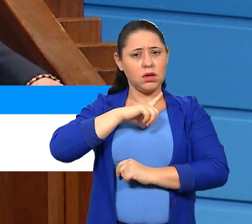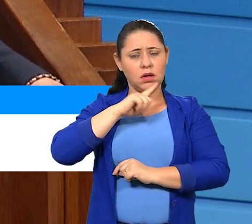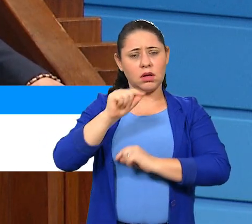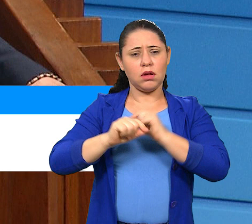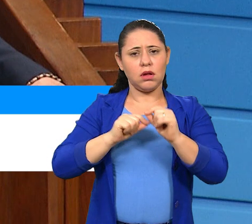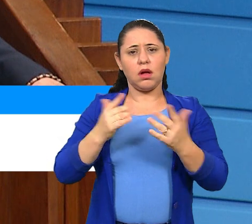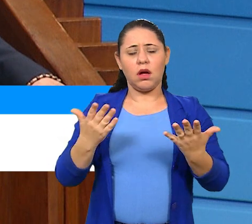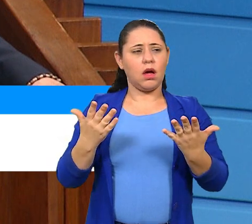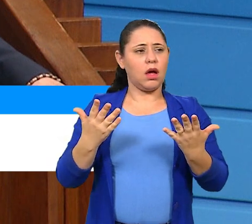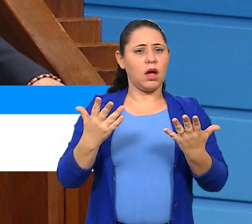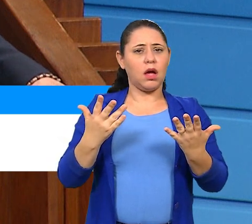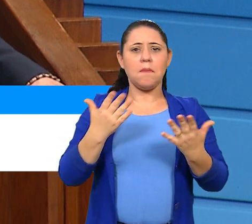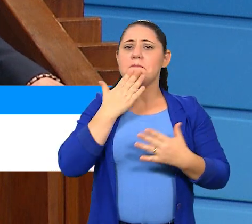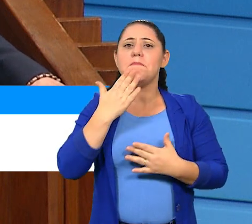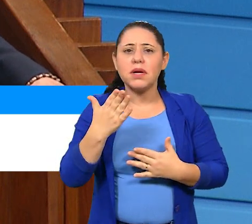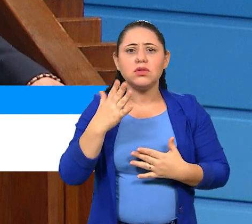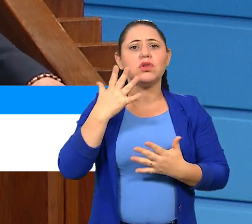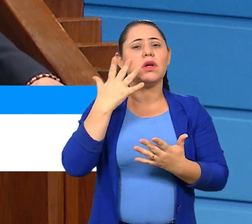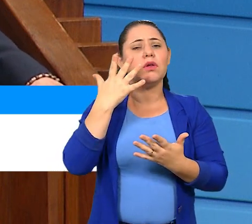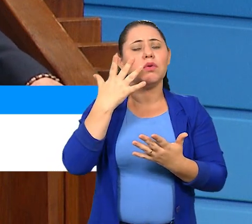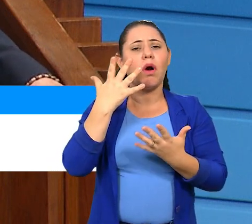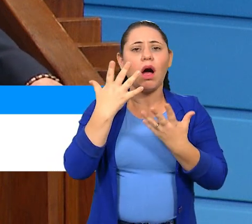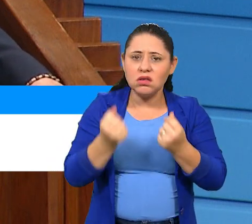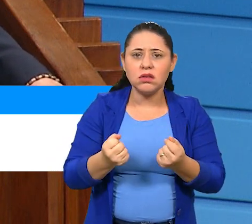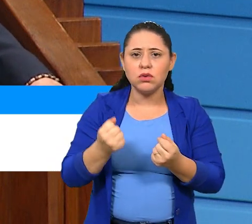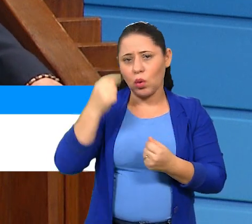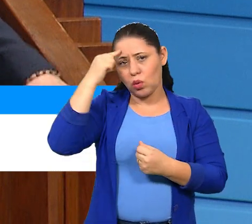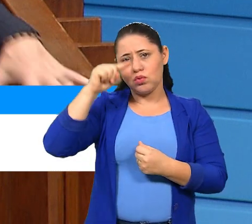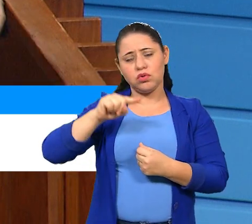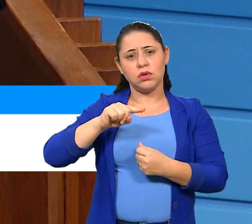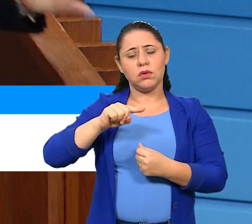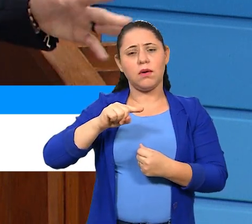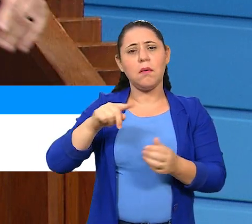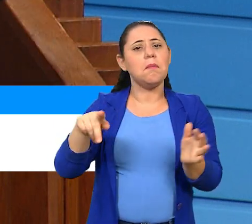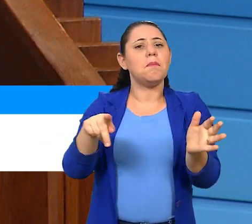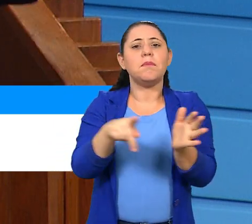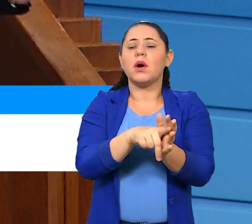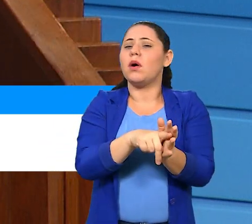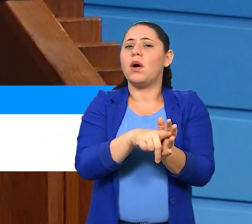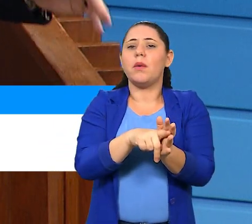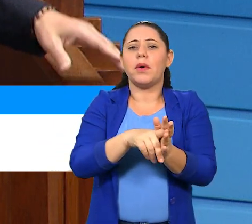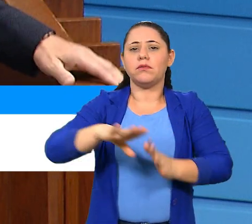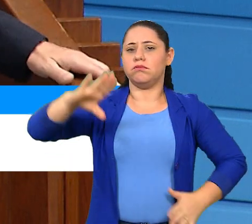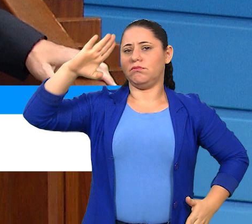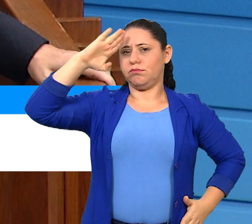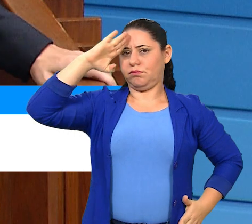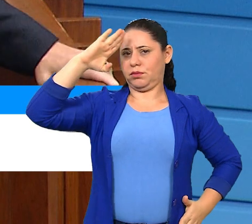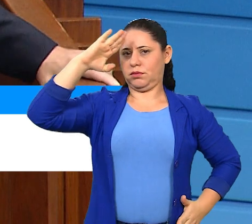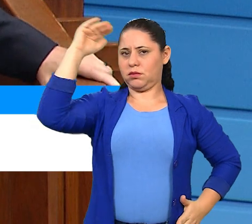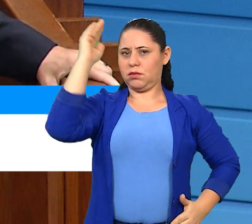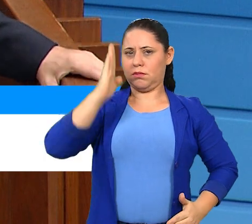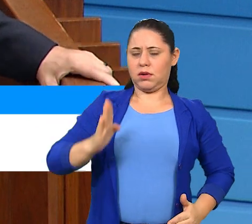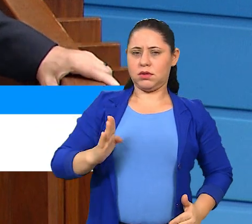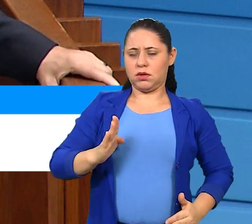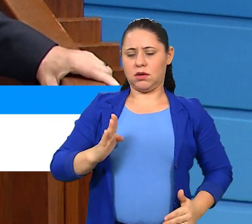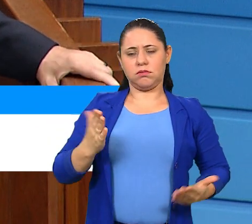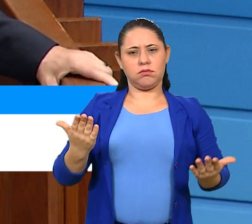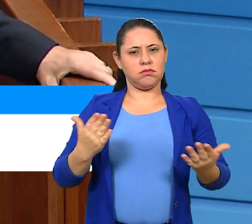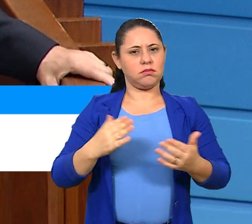de que eles vão ter a sua reivindicação atendida um dia pelo